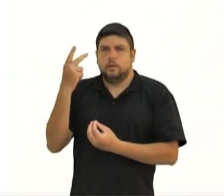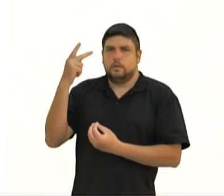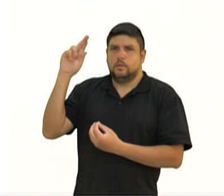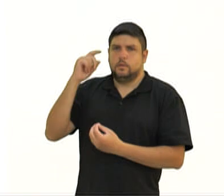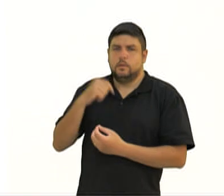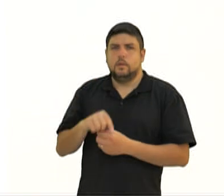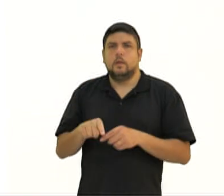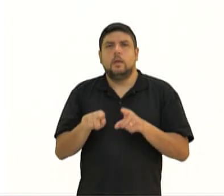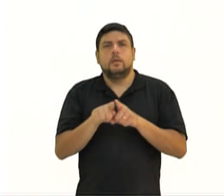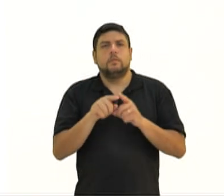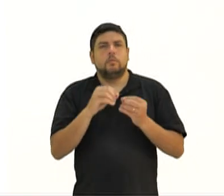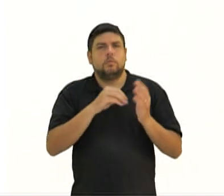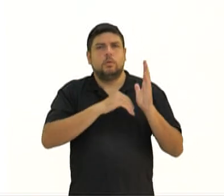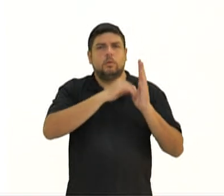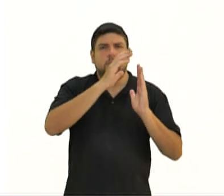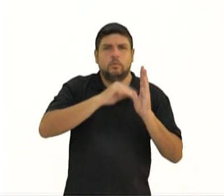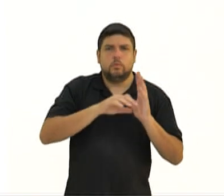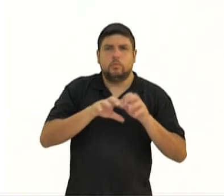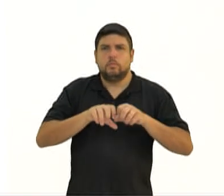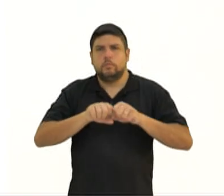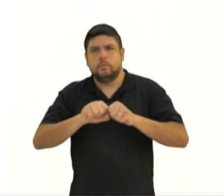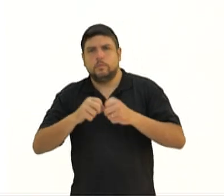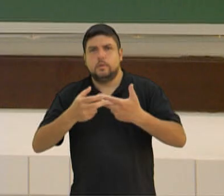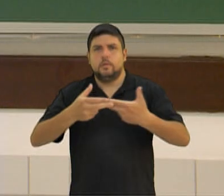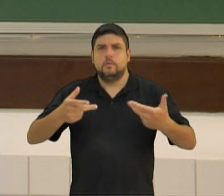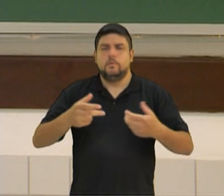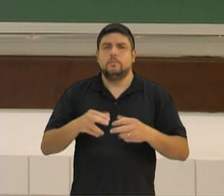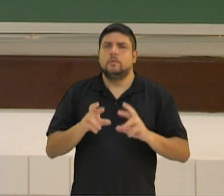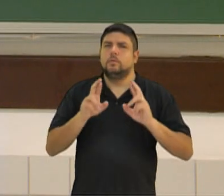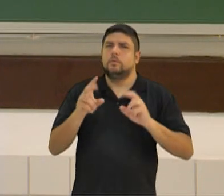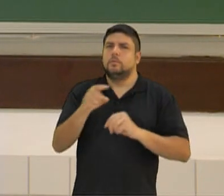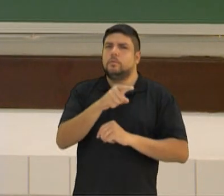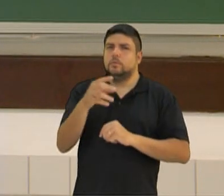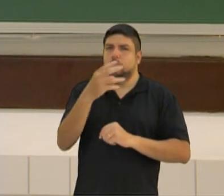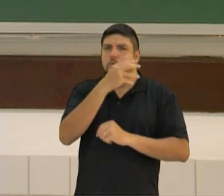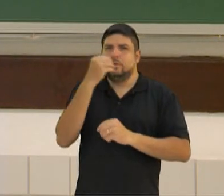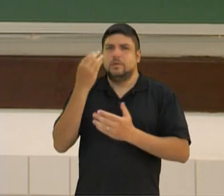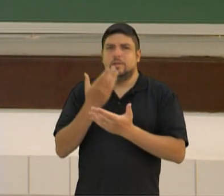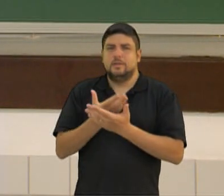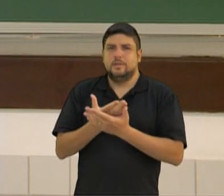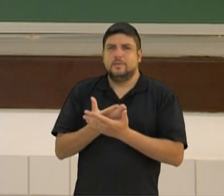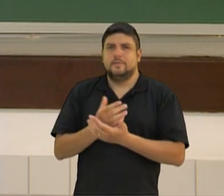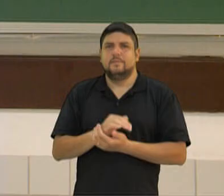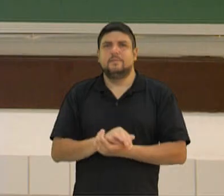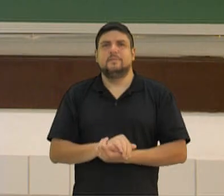escultura, pintura e artesanato. E espero que vocês tenham gostado da aula.